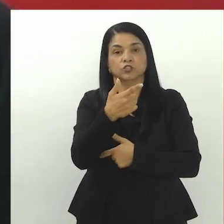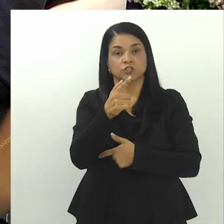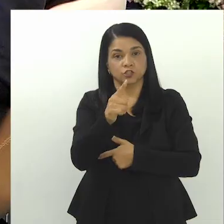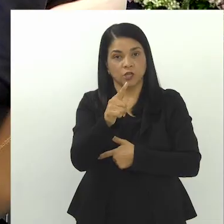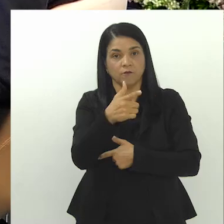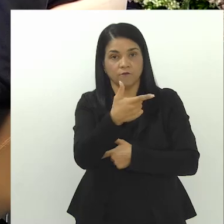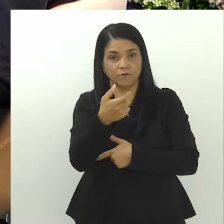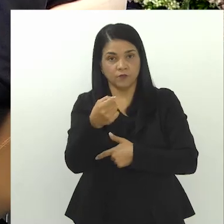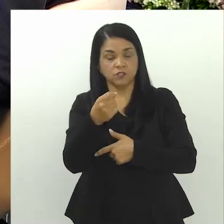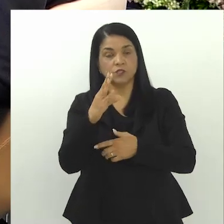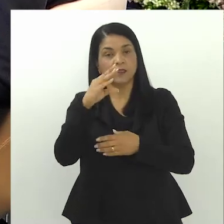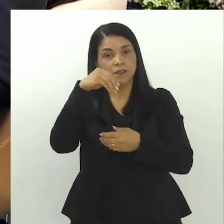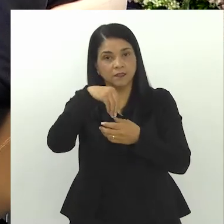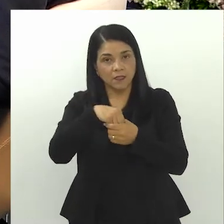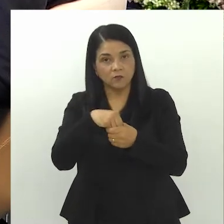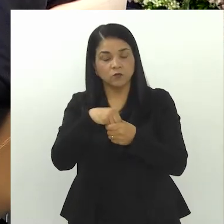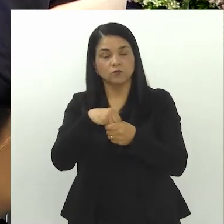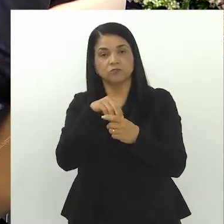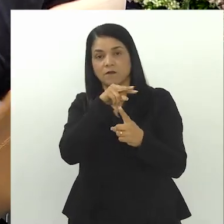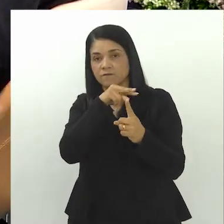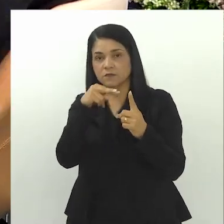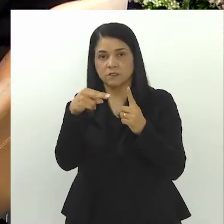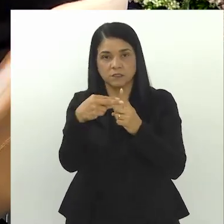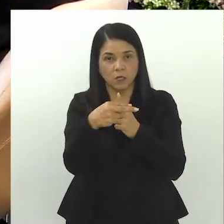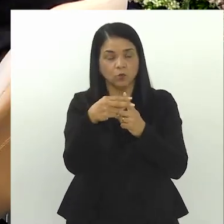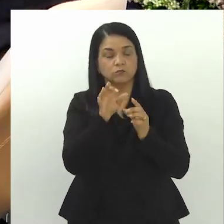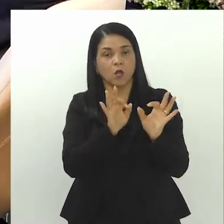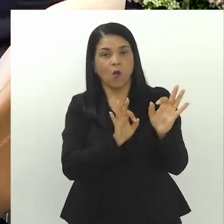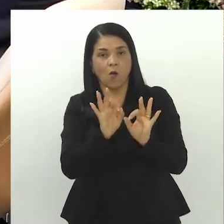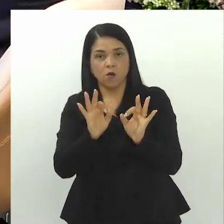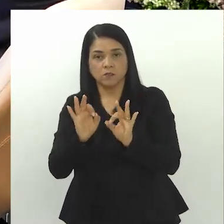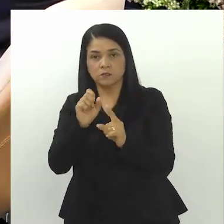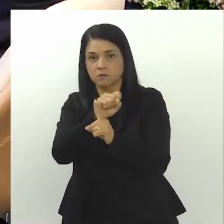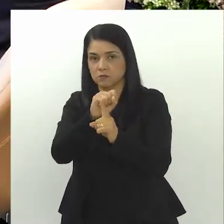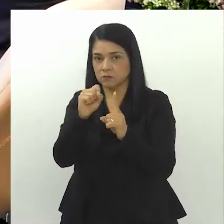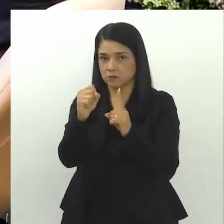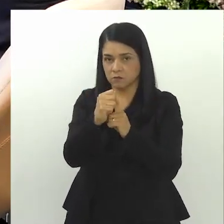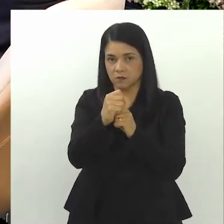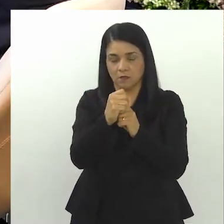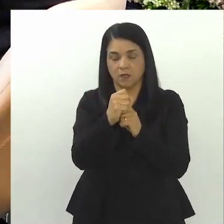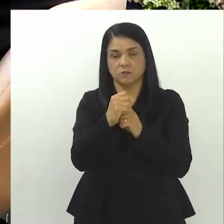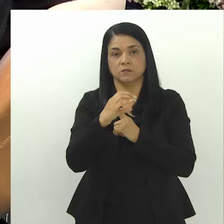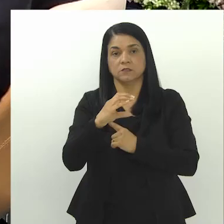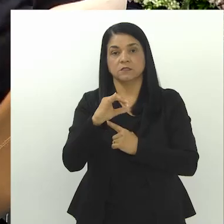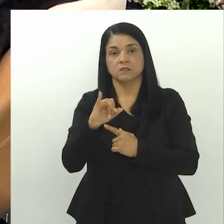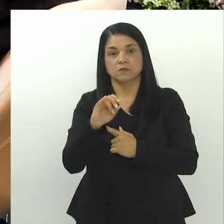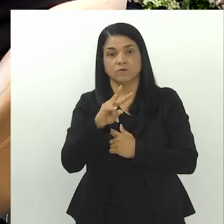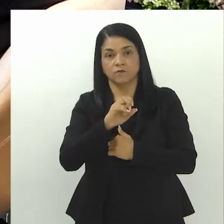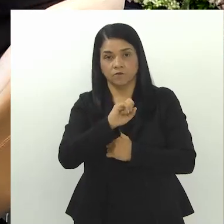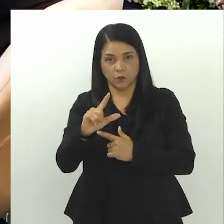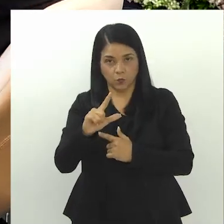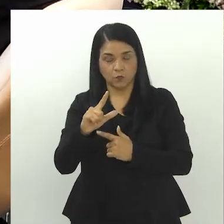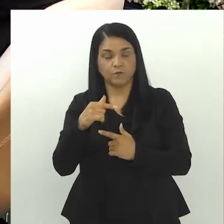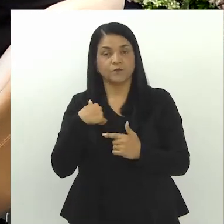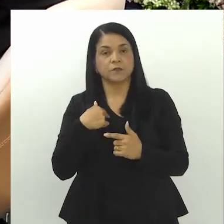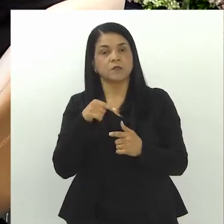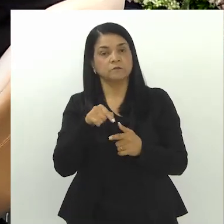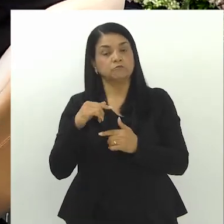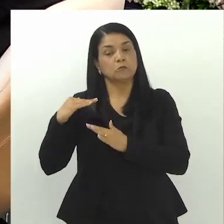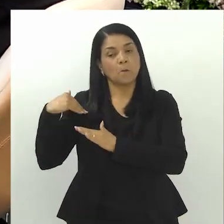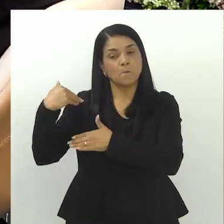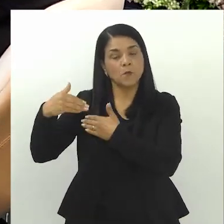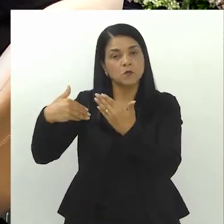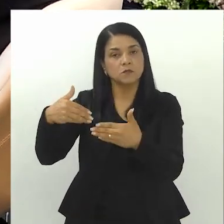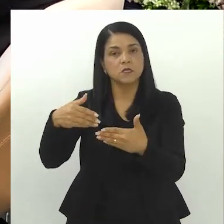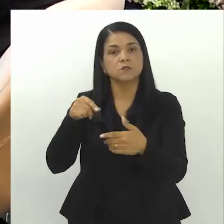da ótica dos movimentos sociais organizados, a partir da ótica das organizações da sociedade civil. Então, o